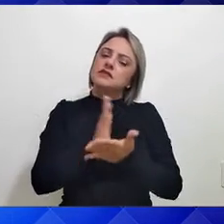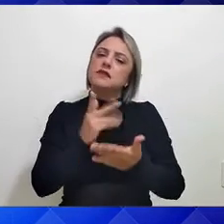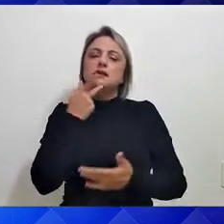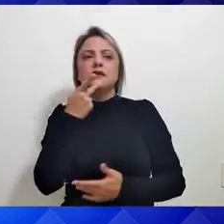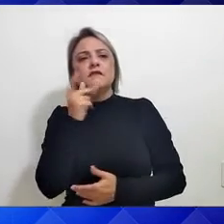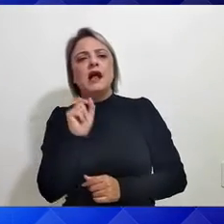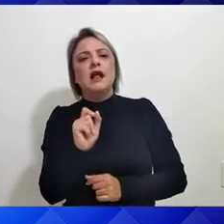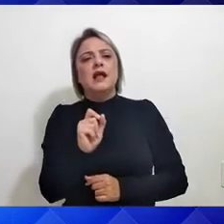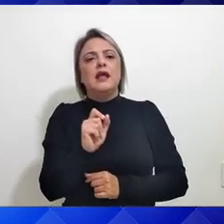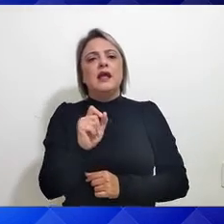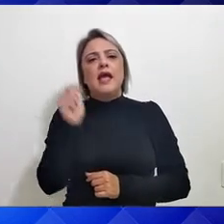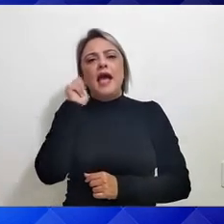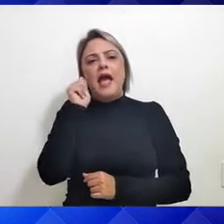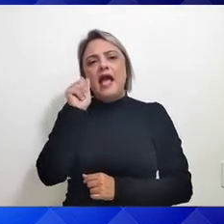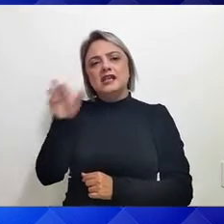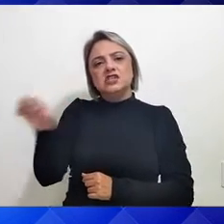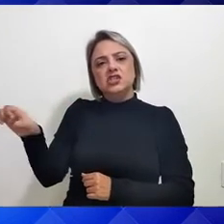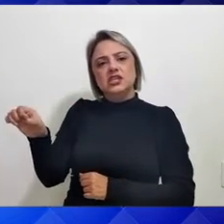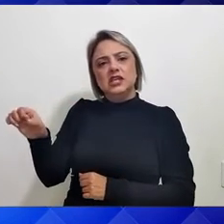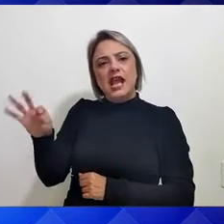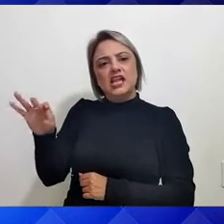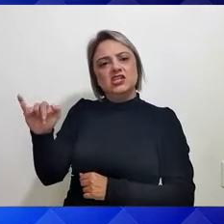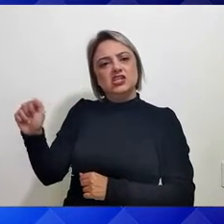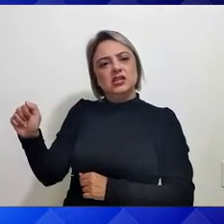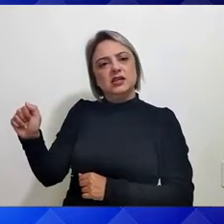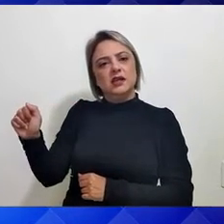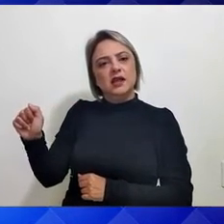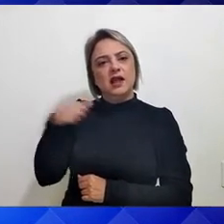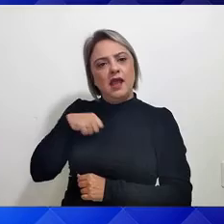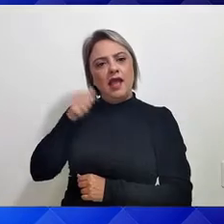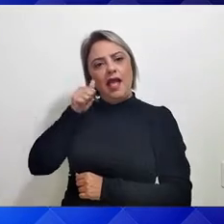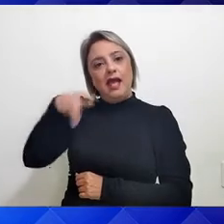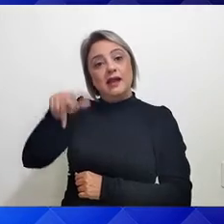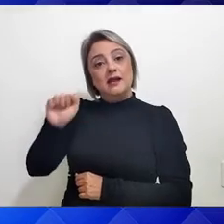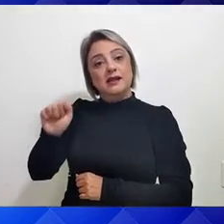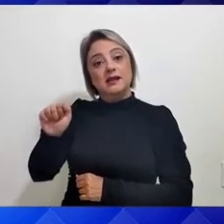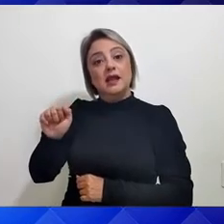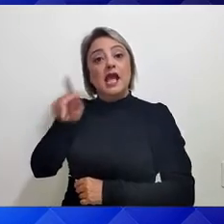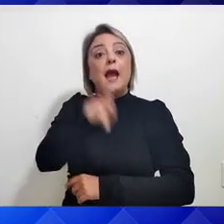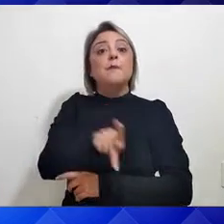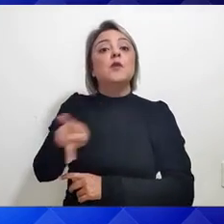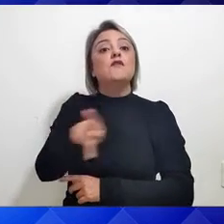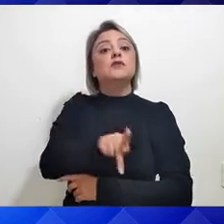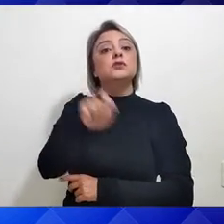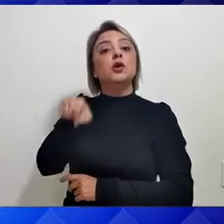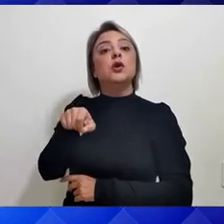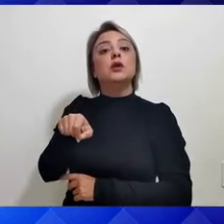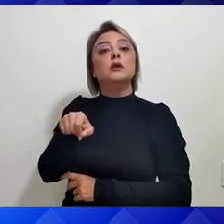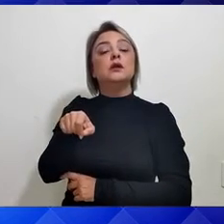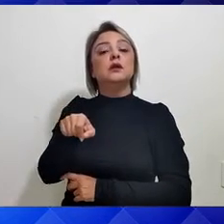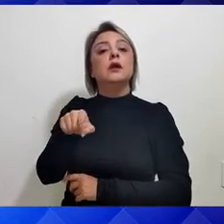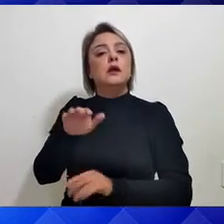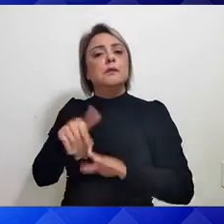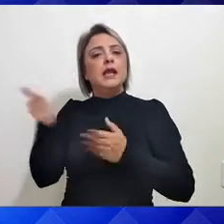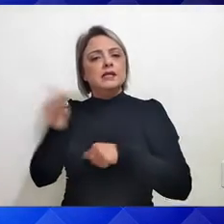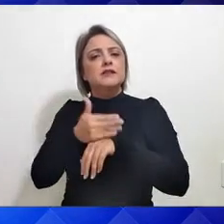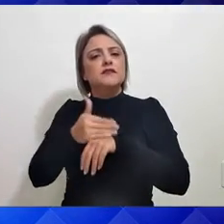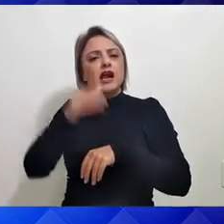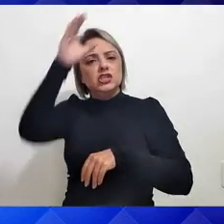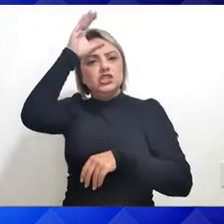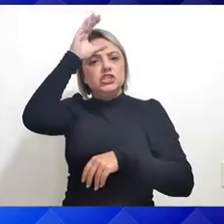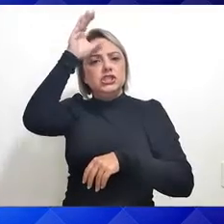Então, Paulo colocou muito bem aí, né, as caminhadas que a gente faz das redes sociais, elas